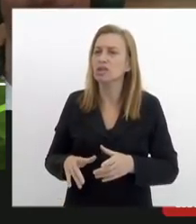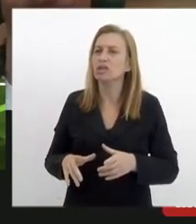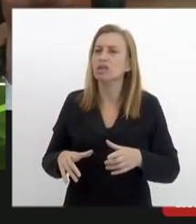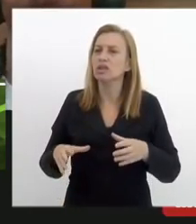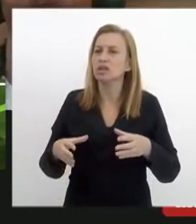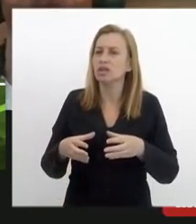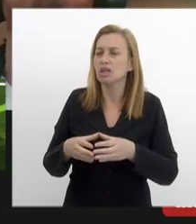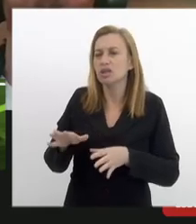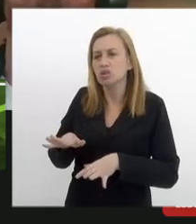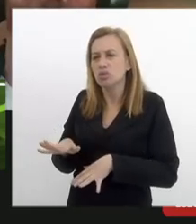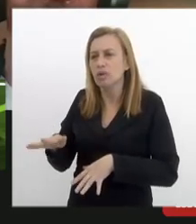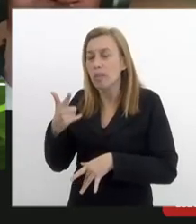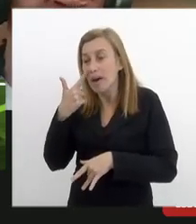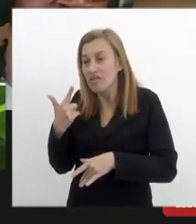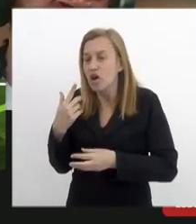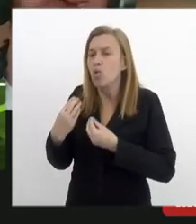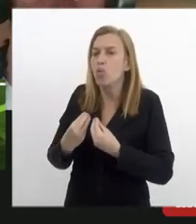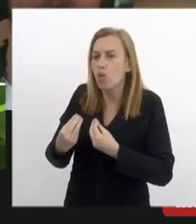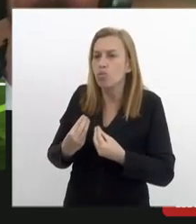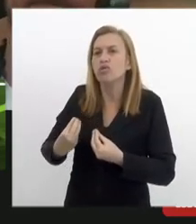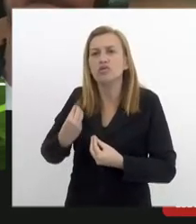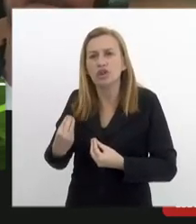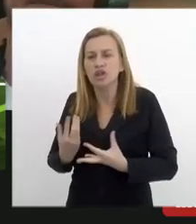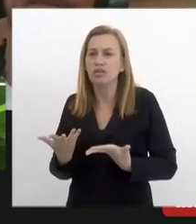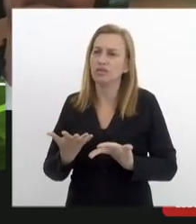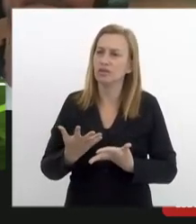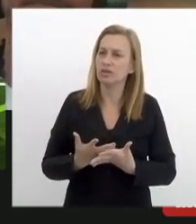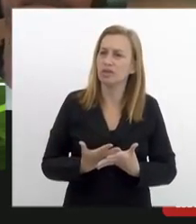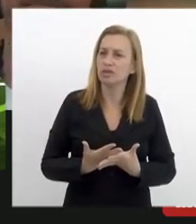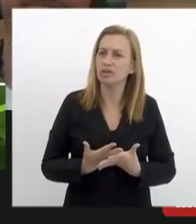ver como está, como não está.